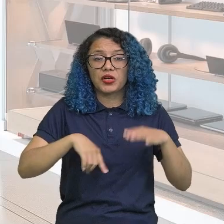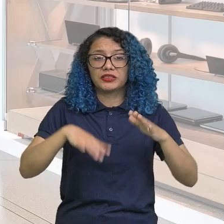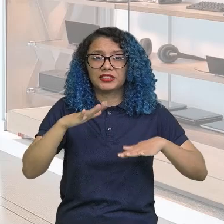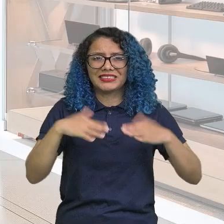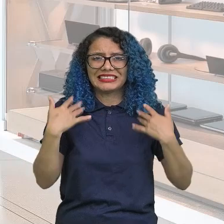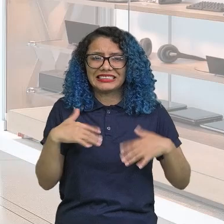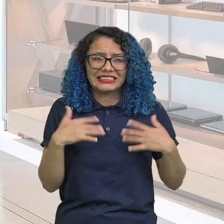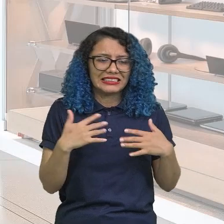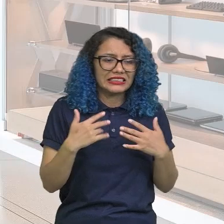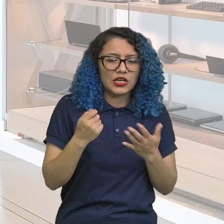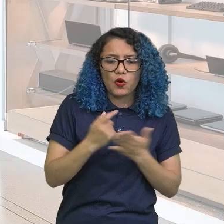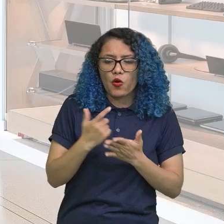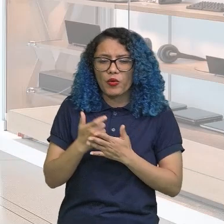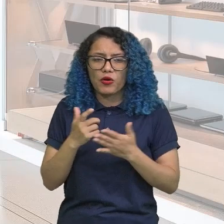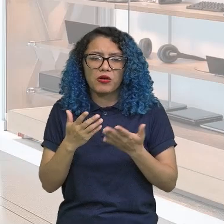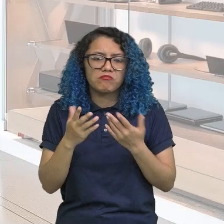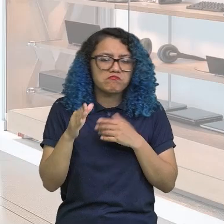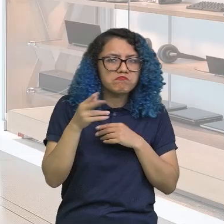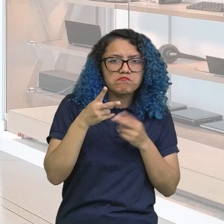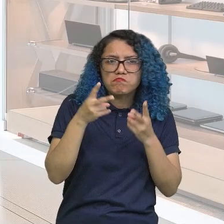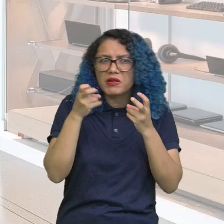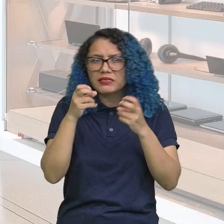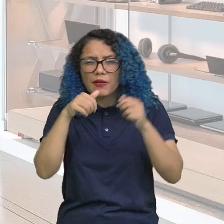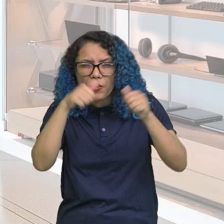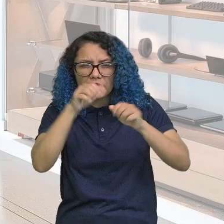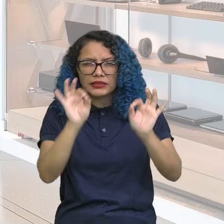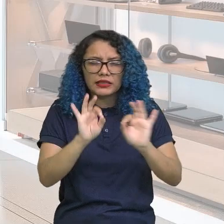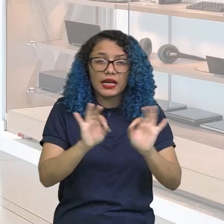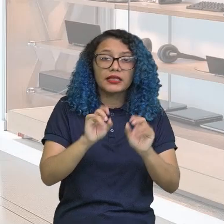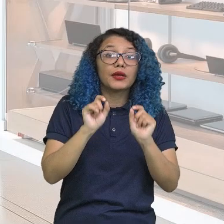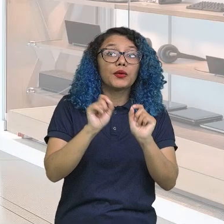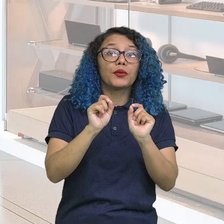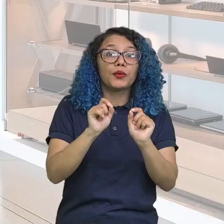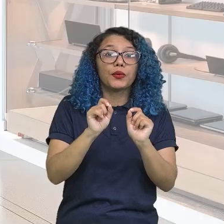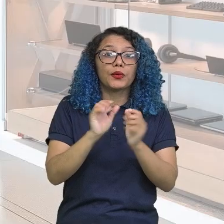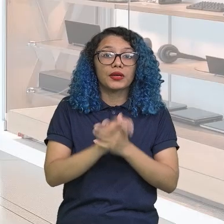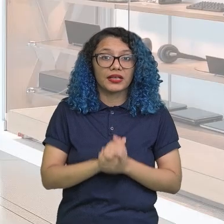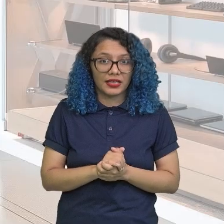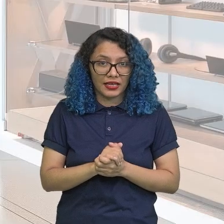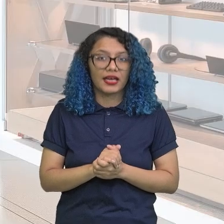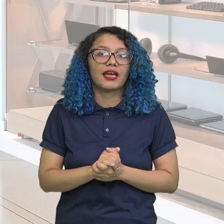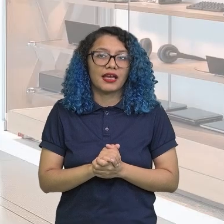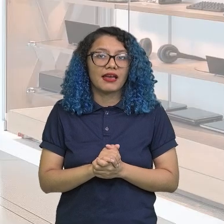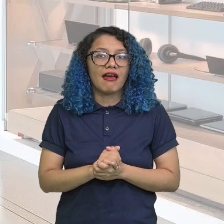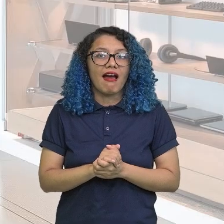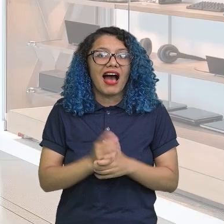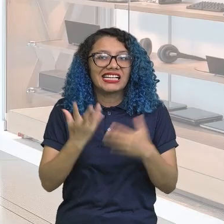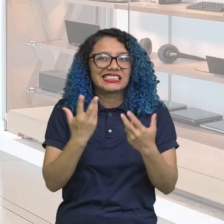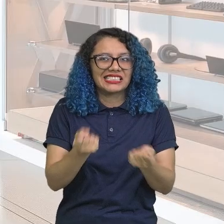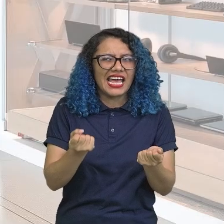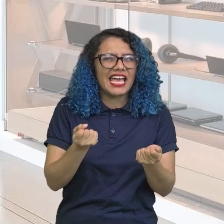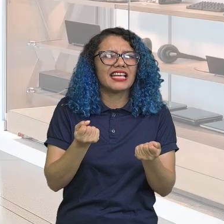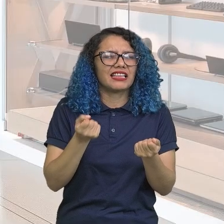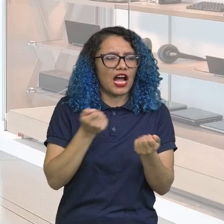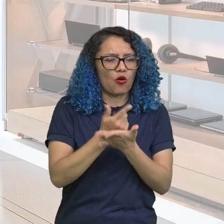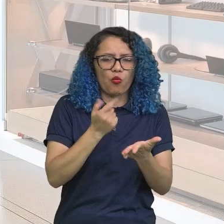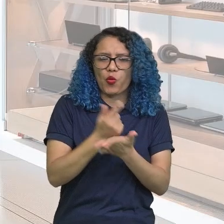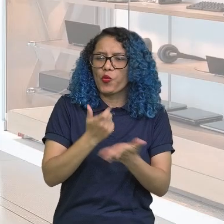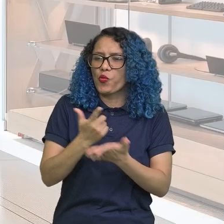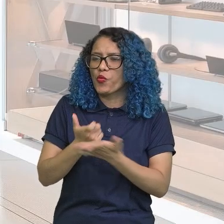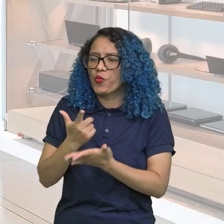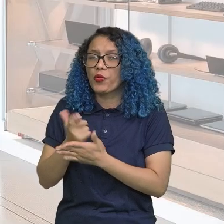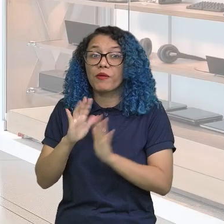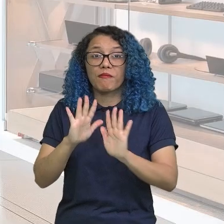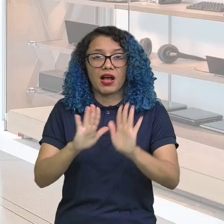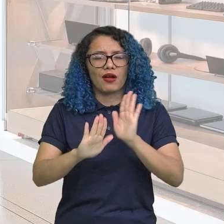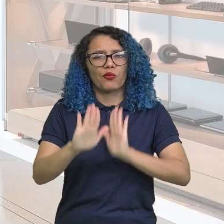para observar muito, E deixamos ser levados aí pela onda do consumismo. Mas olha, eu vou dizer para vocês,